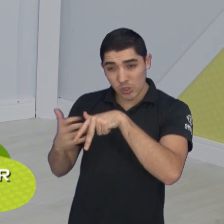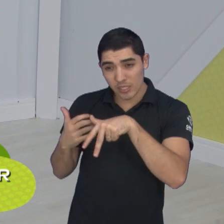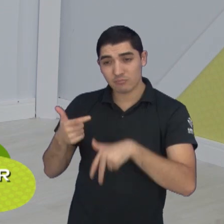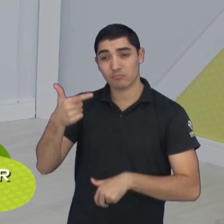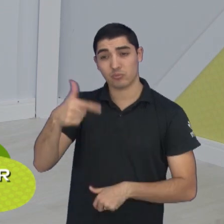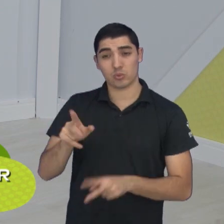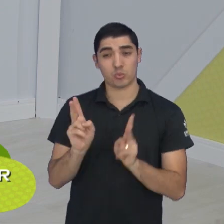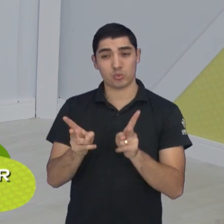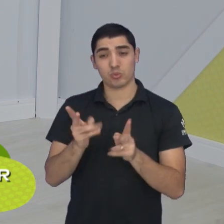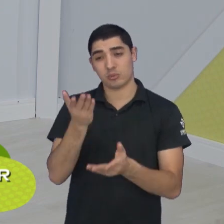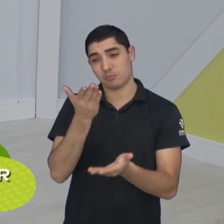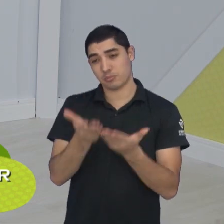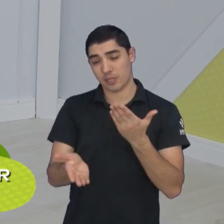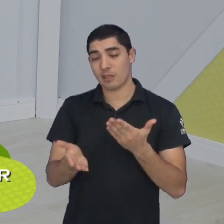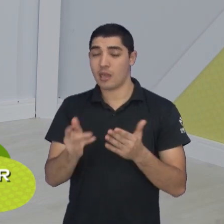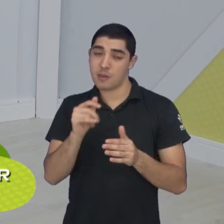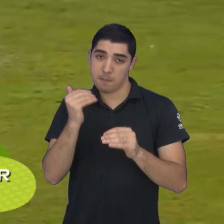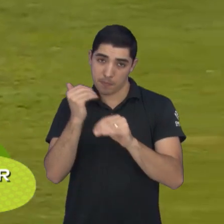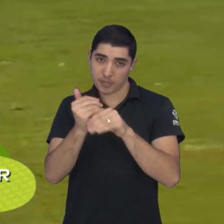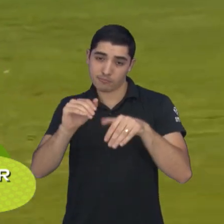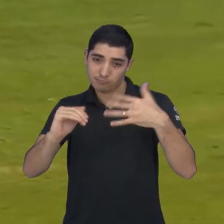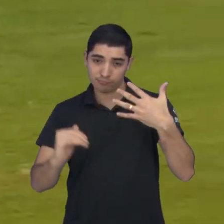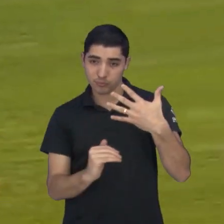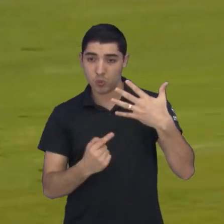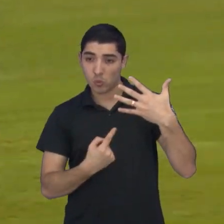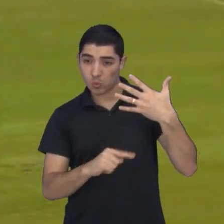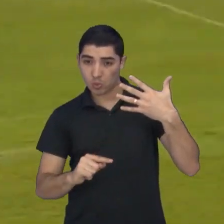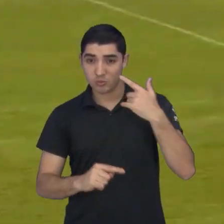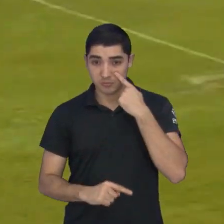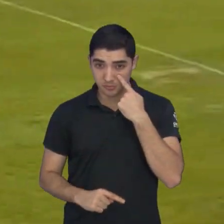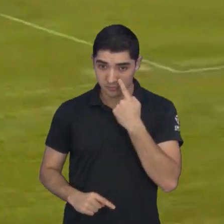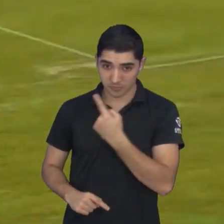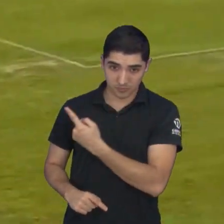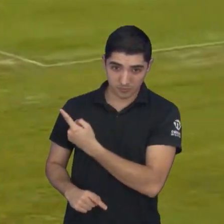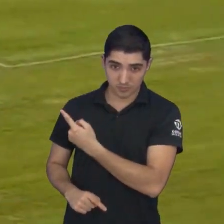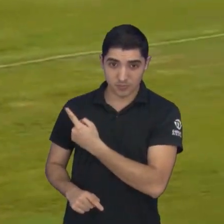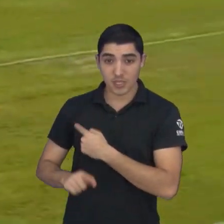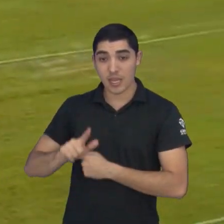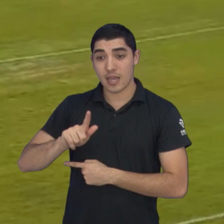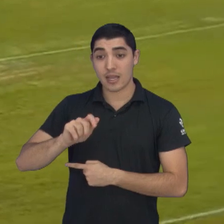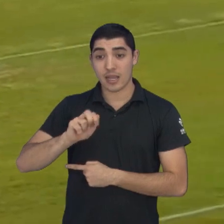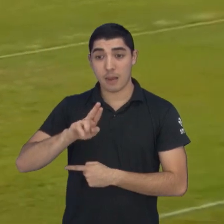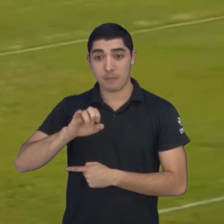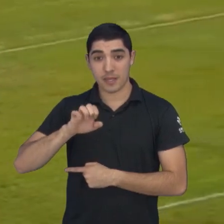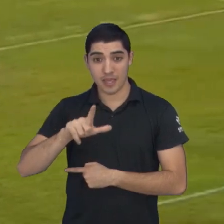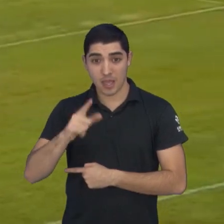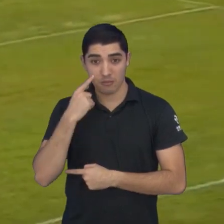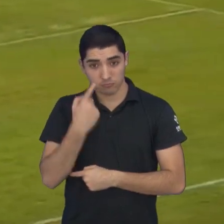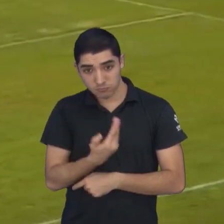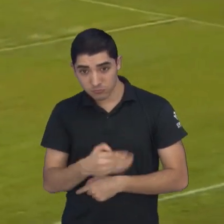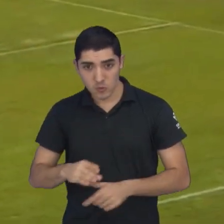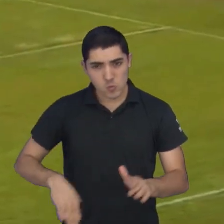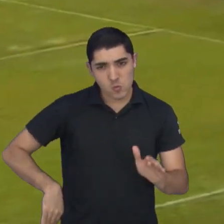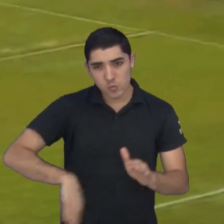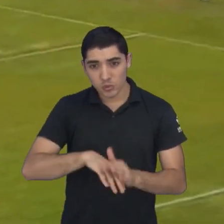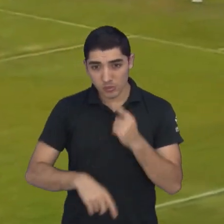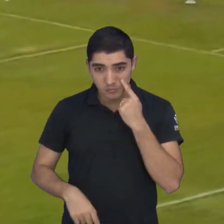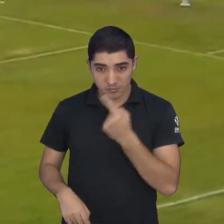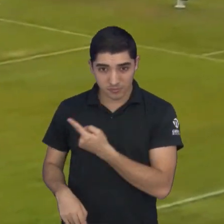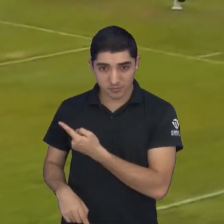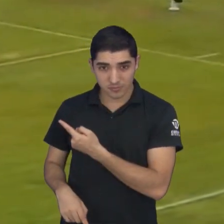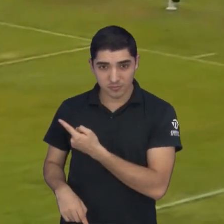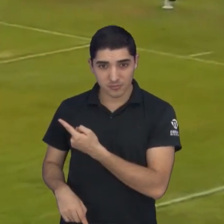competição vamos ver os gols solta IP teec pra gente ver tela cheia bonito Olha só o Gabriel Mineiro fez o toque pro Fernandinho que invadiu a